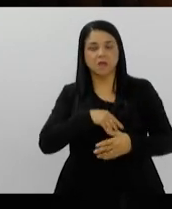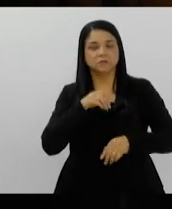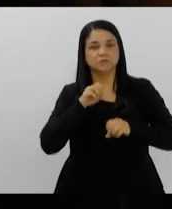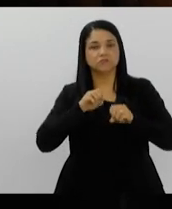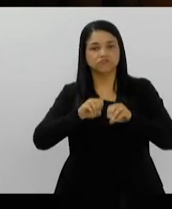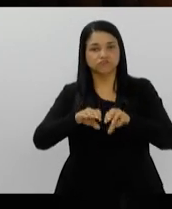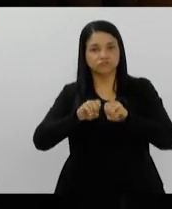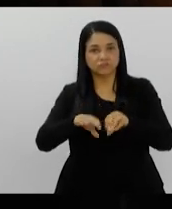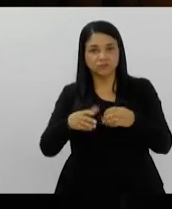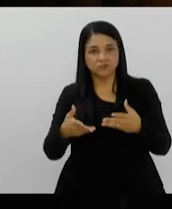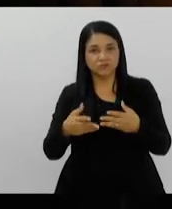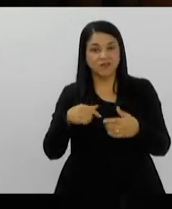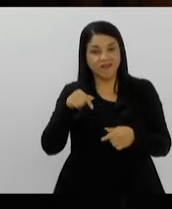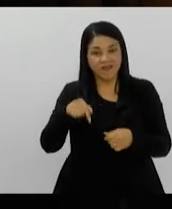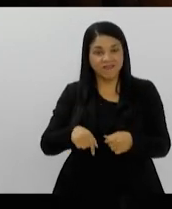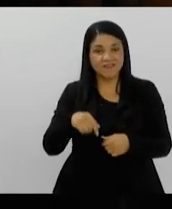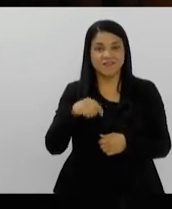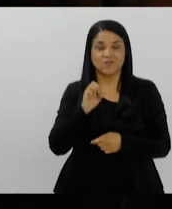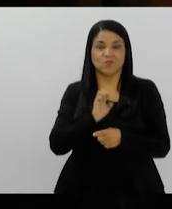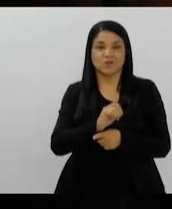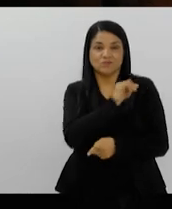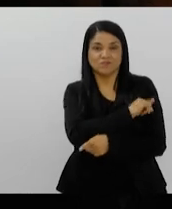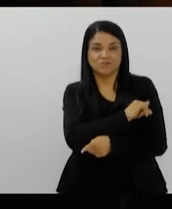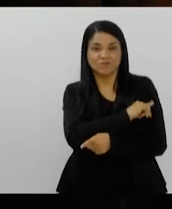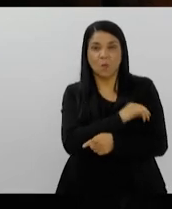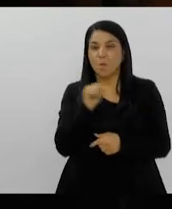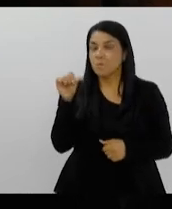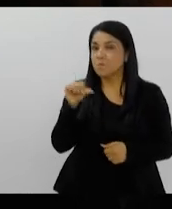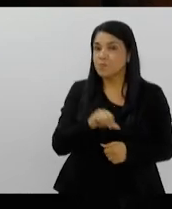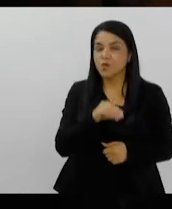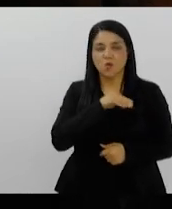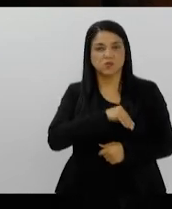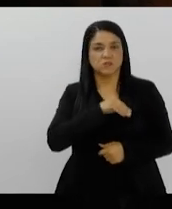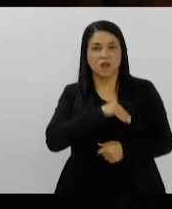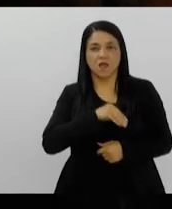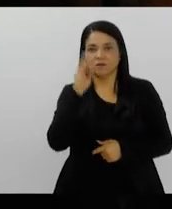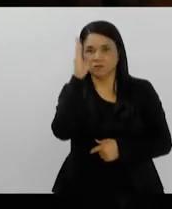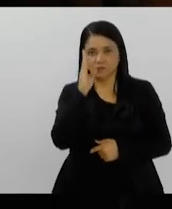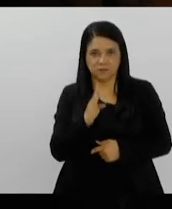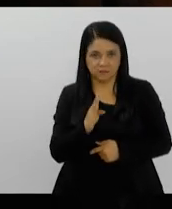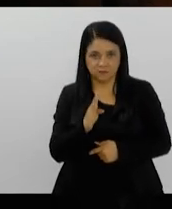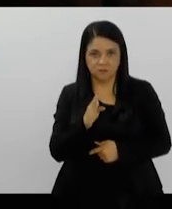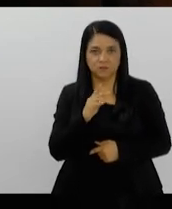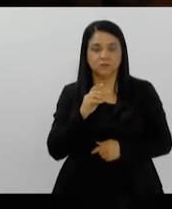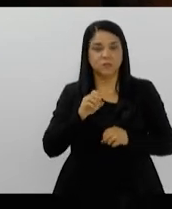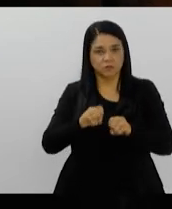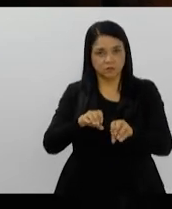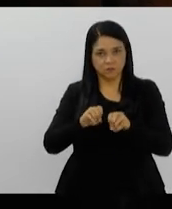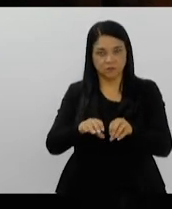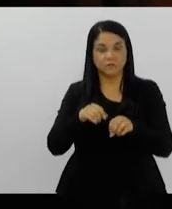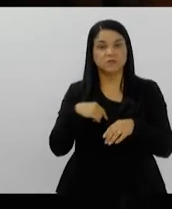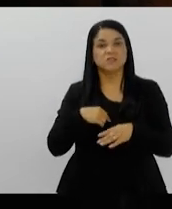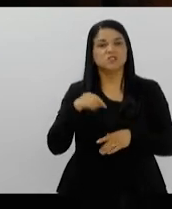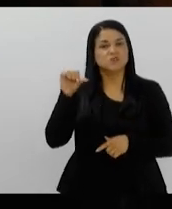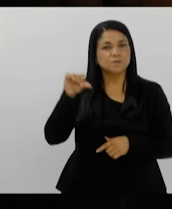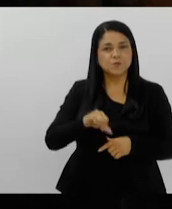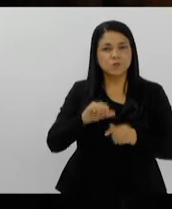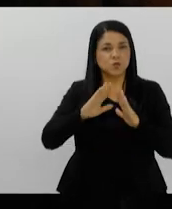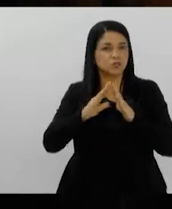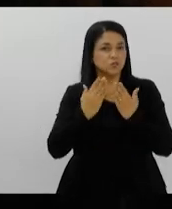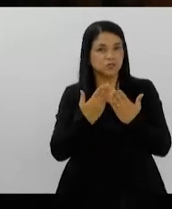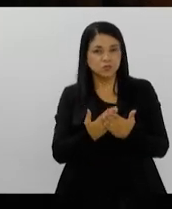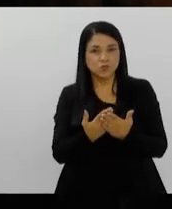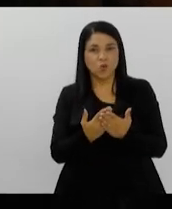pior salário do Brasil. Isso está nos empurrando a termos também as piores escolas. Vide